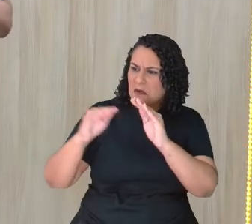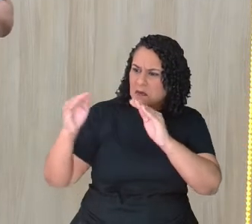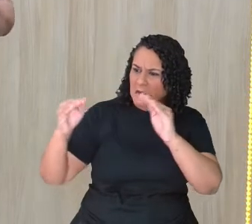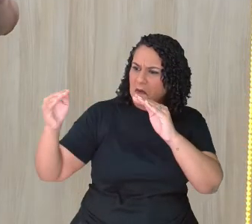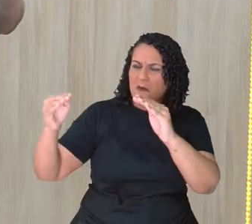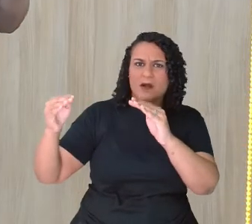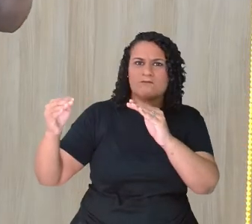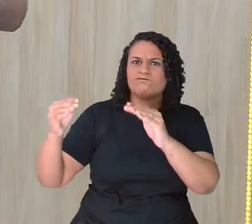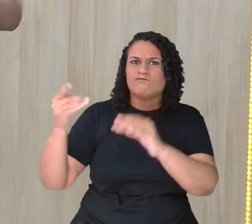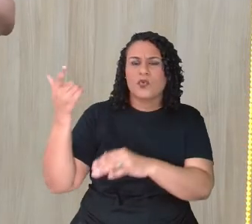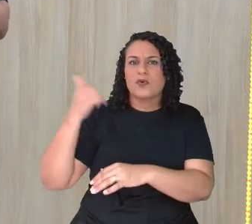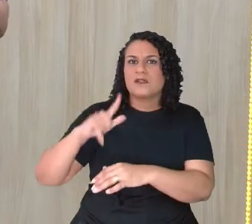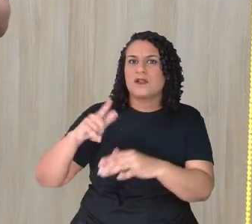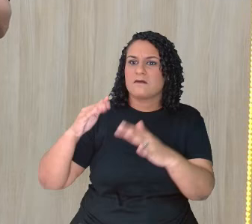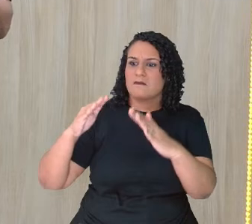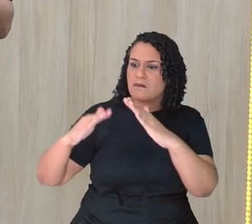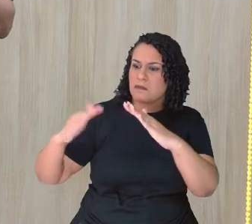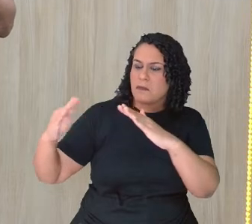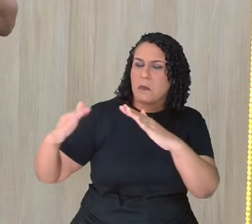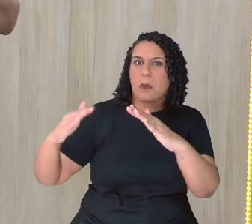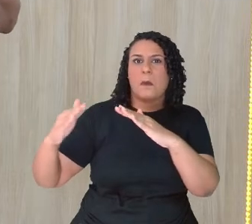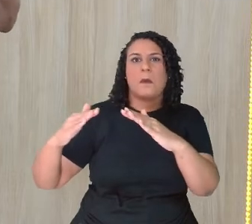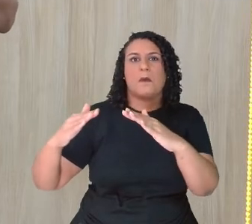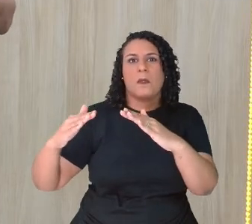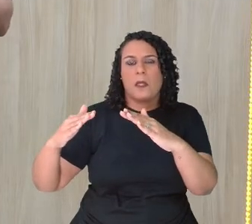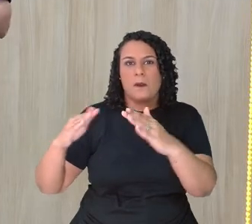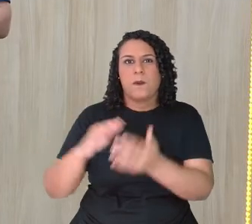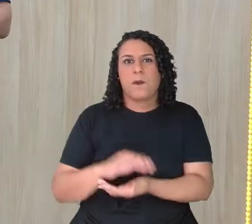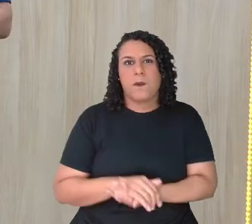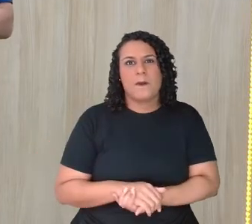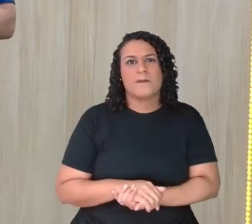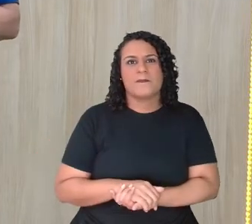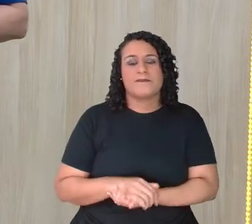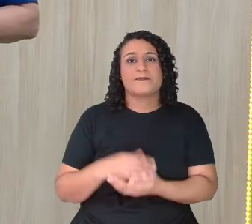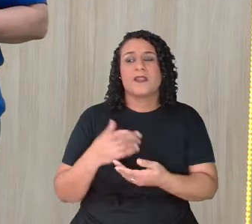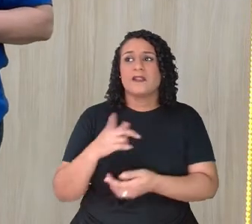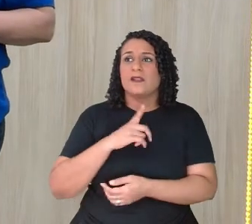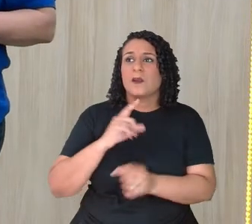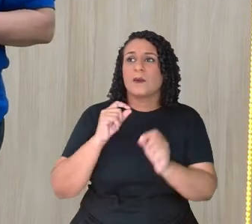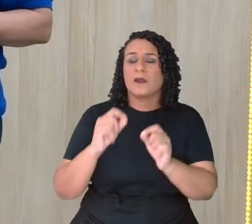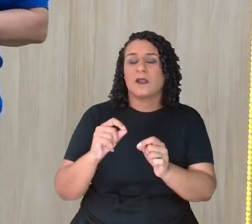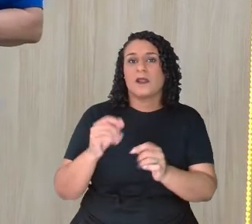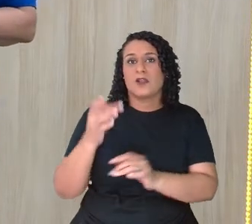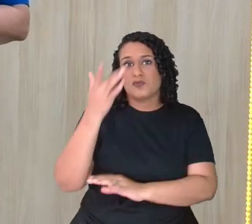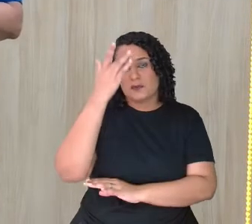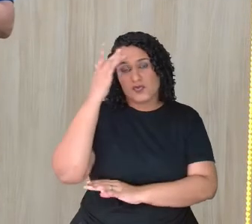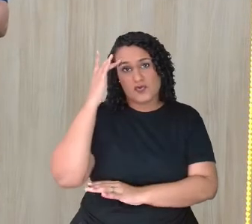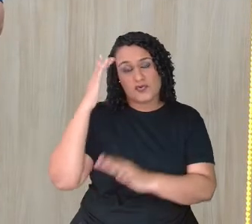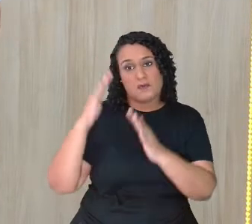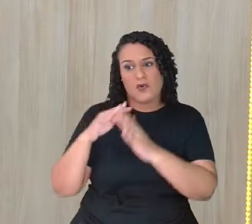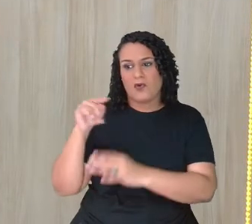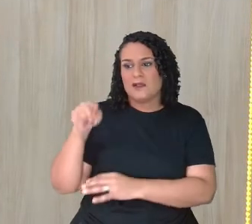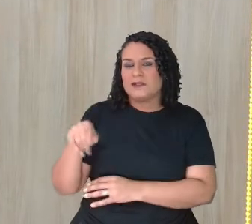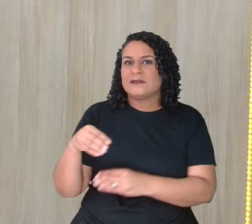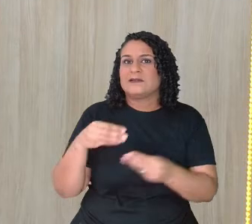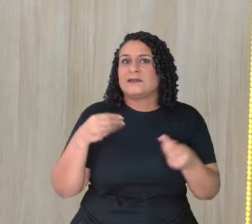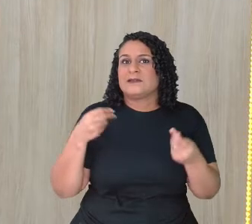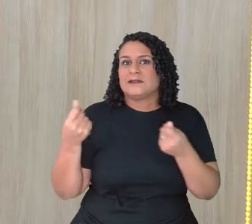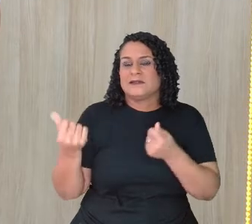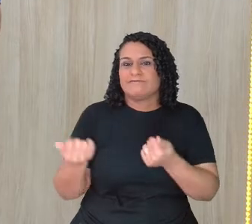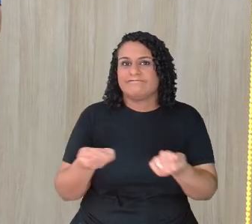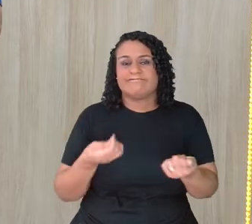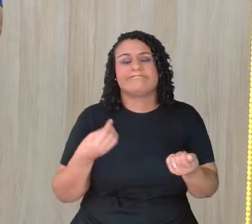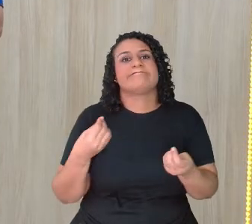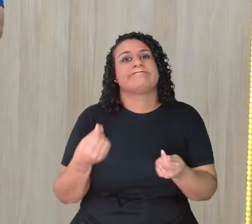não é, que estão ali, que acaba deixando aqueles moradores vulneráveis